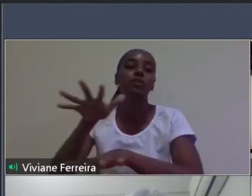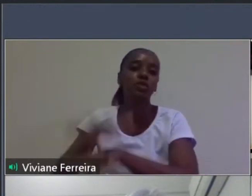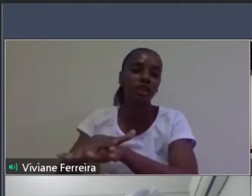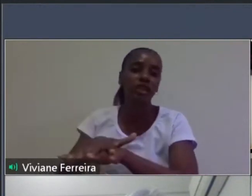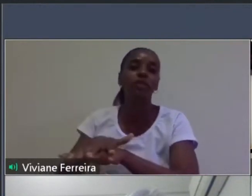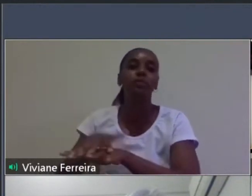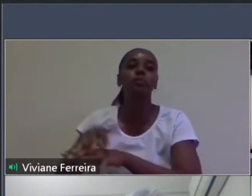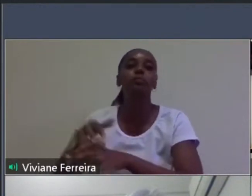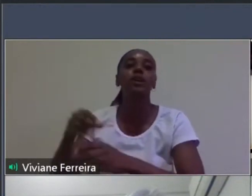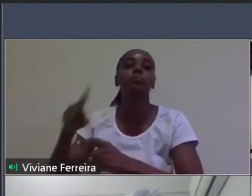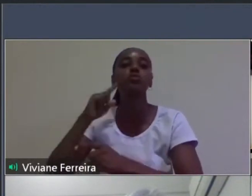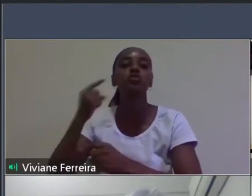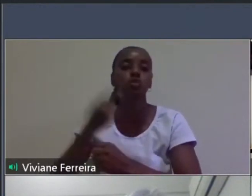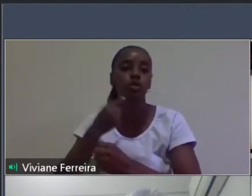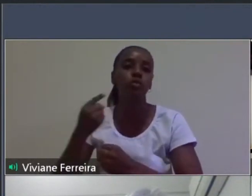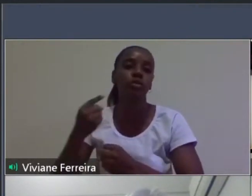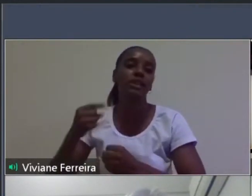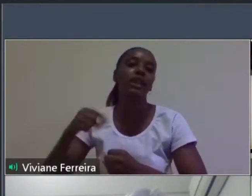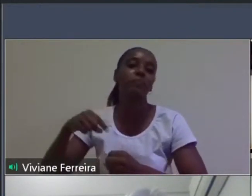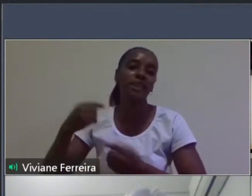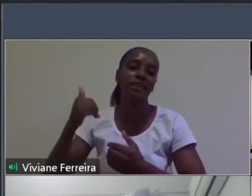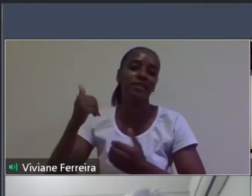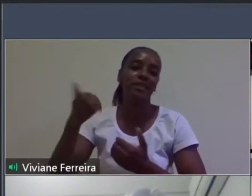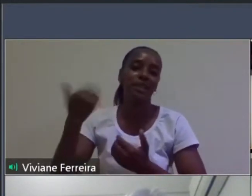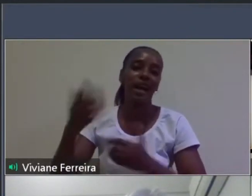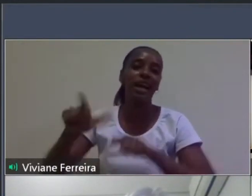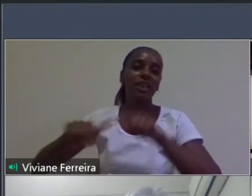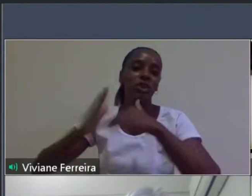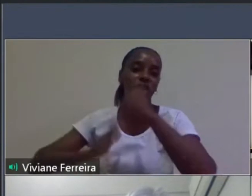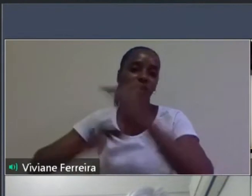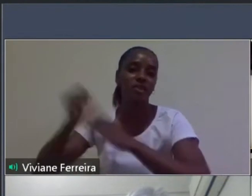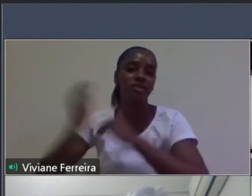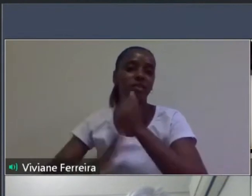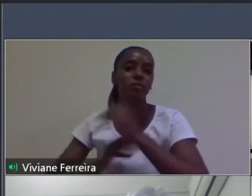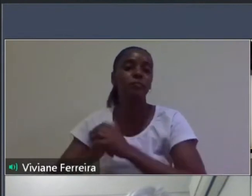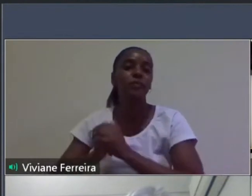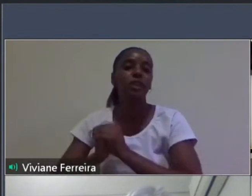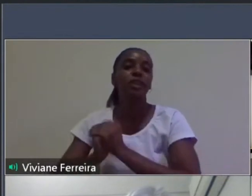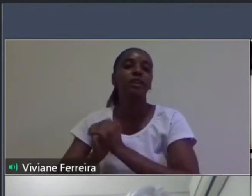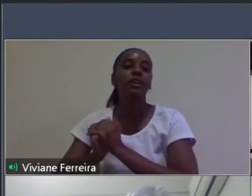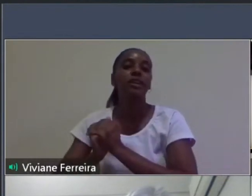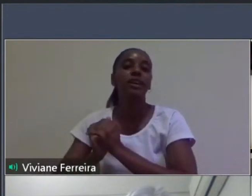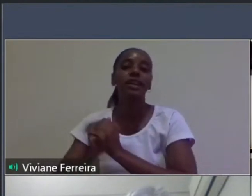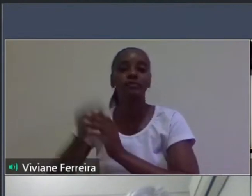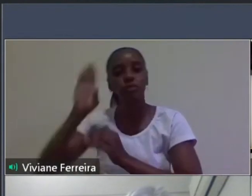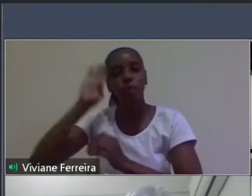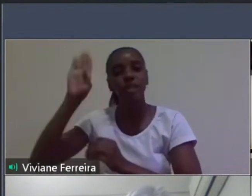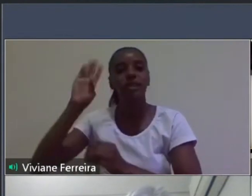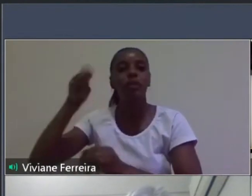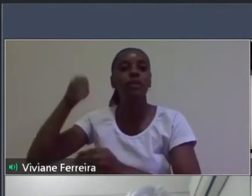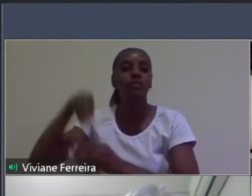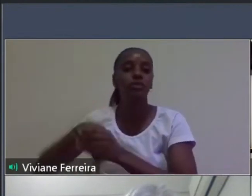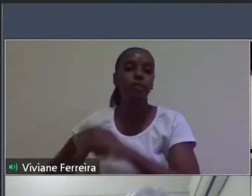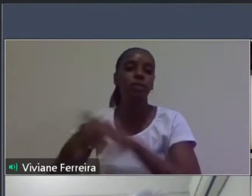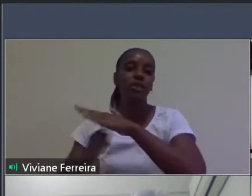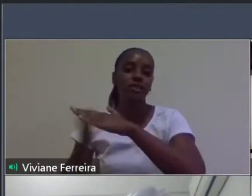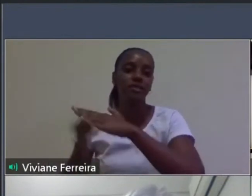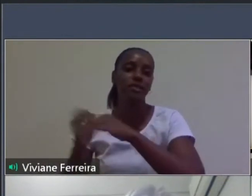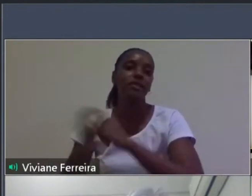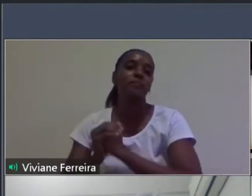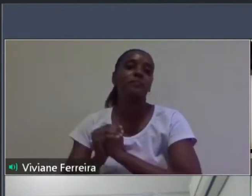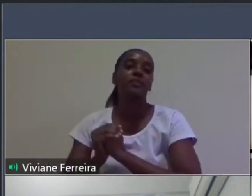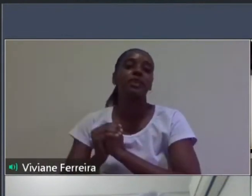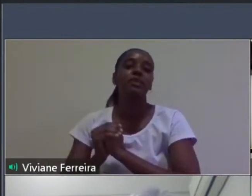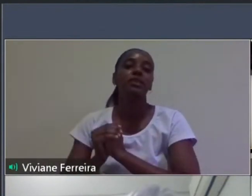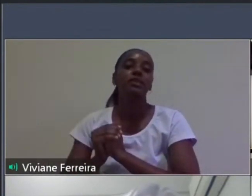para a inclusão, para um surdo, que é a minha área de atuação, ela é fundamental dentro de uma